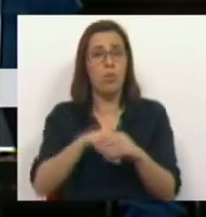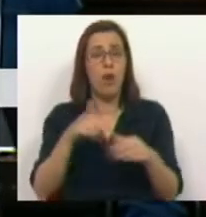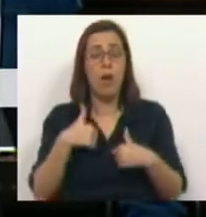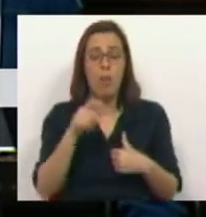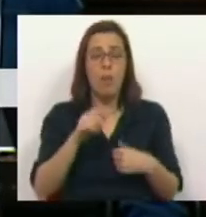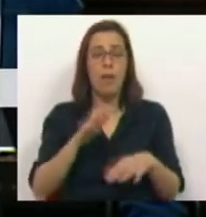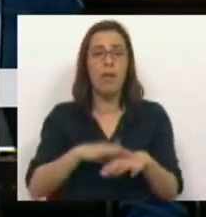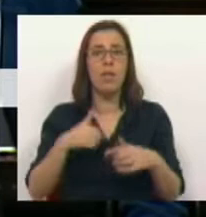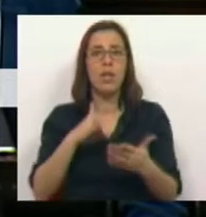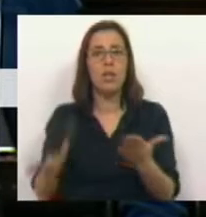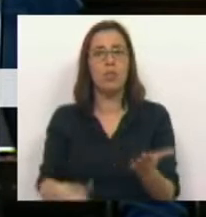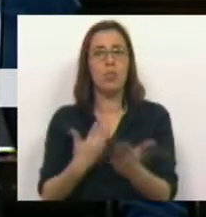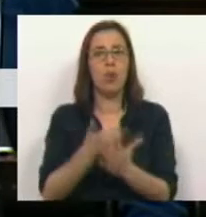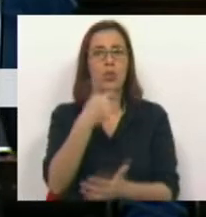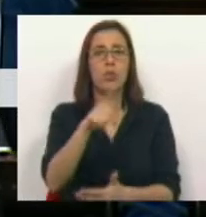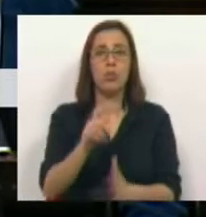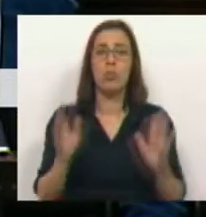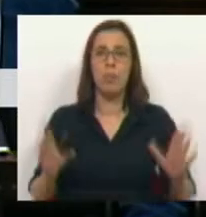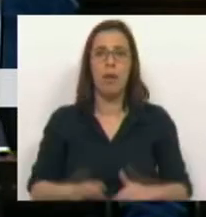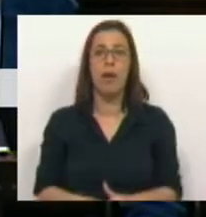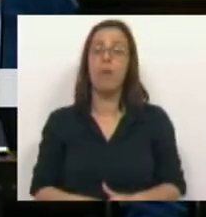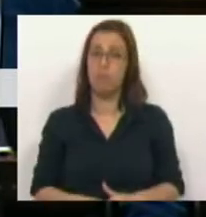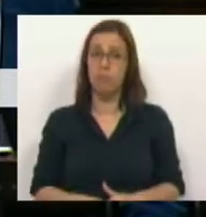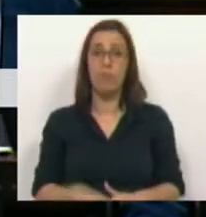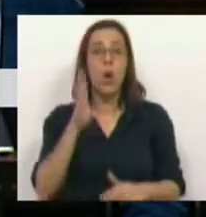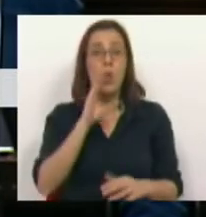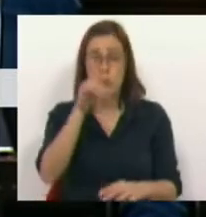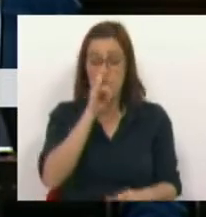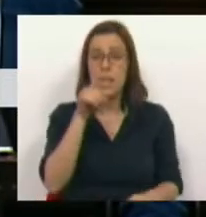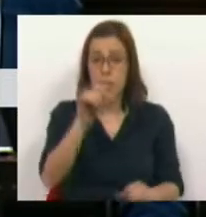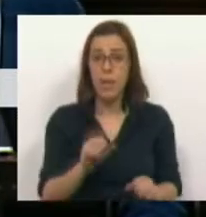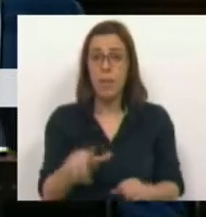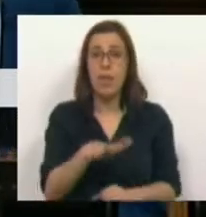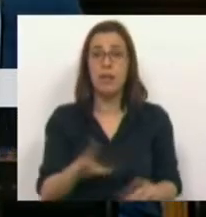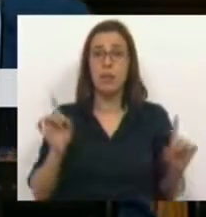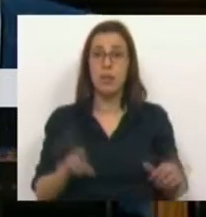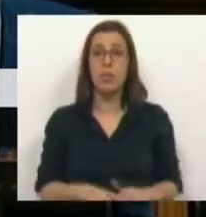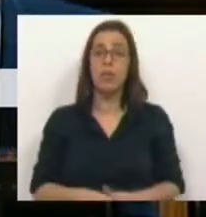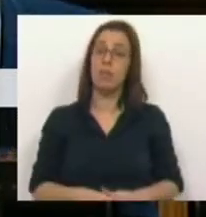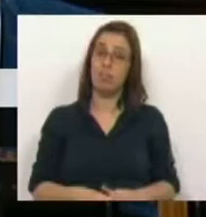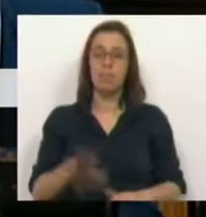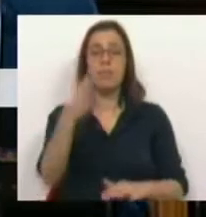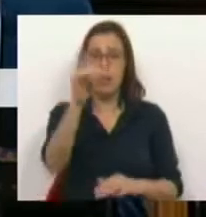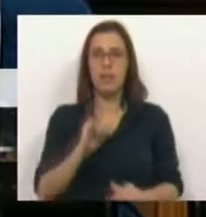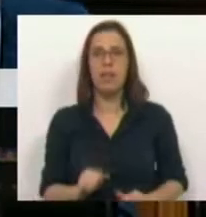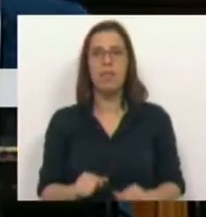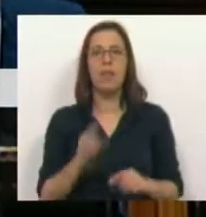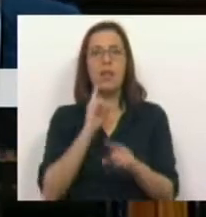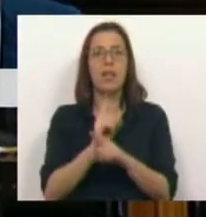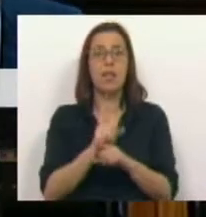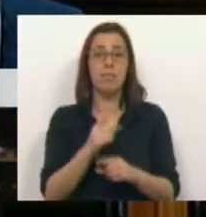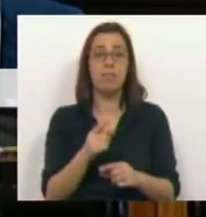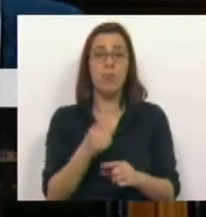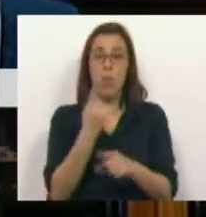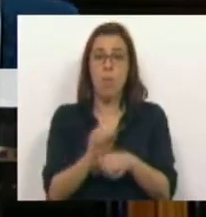Esquerda, por causa das propostas do Bloco de Esquerda. Não sei se está lembrado dessa situação. E talvez ainda